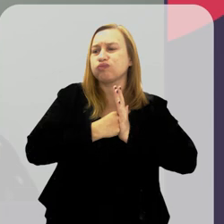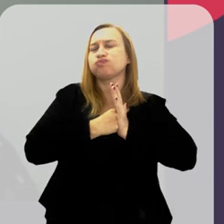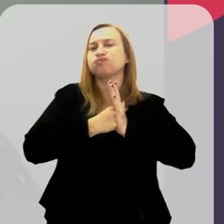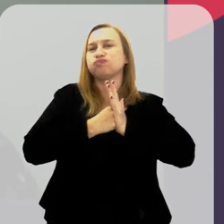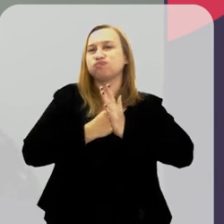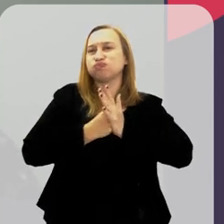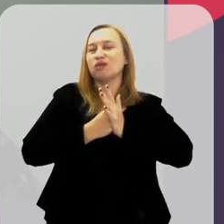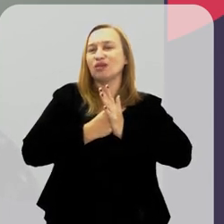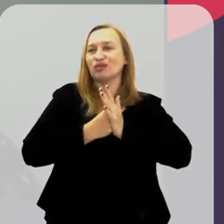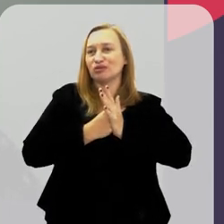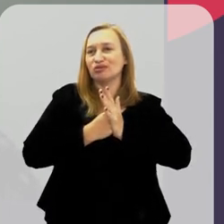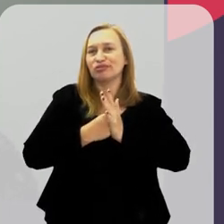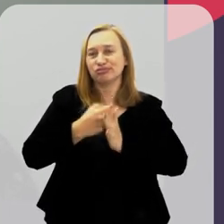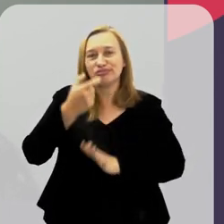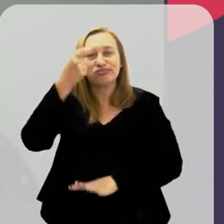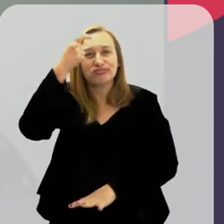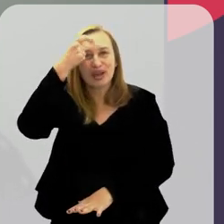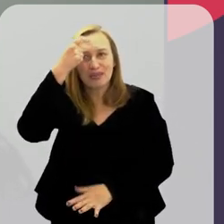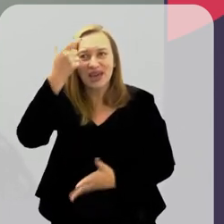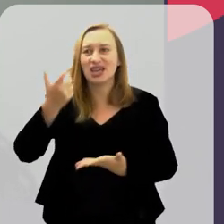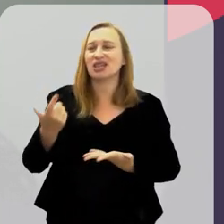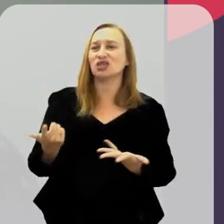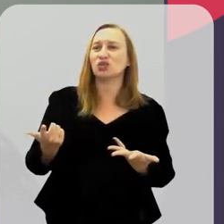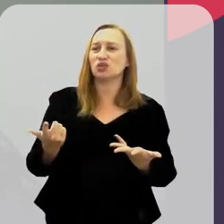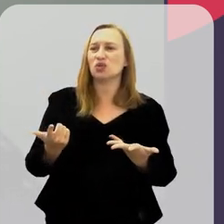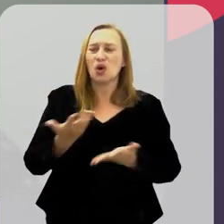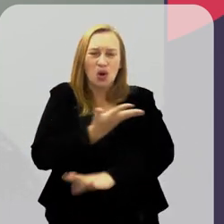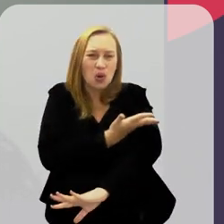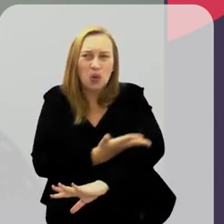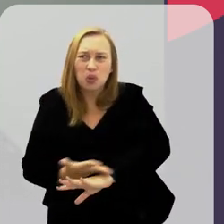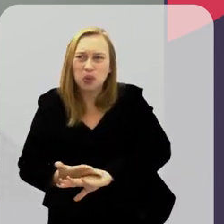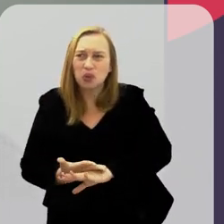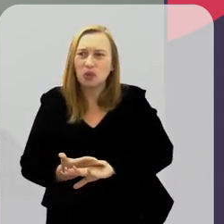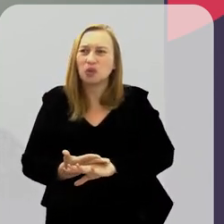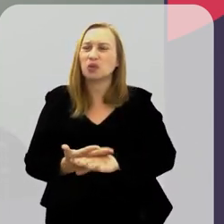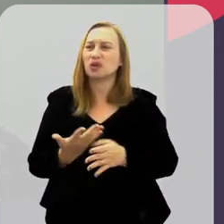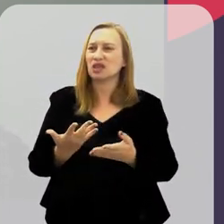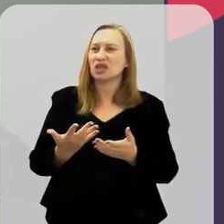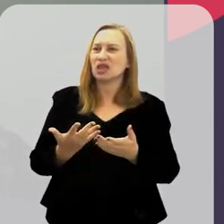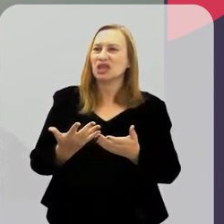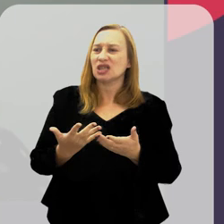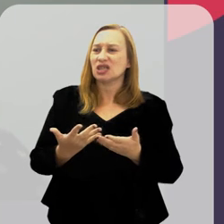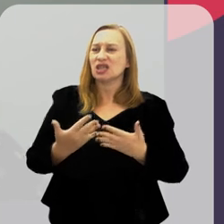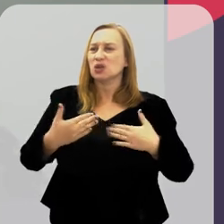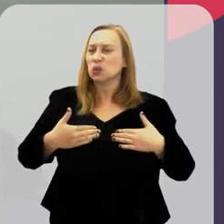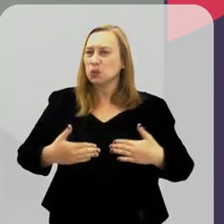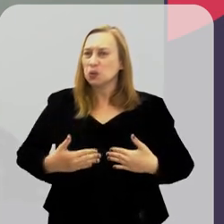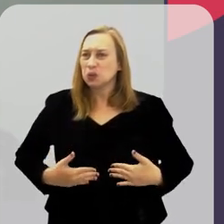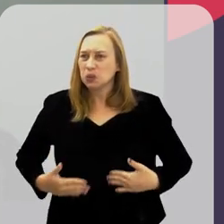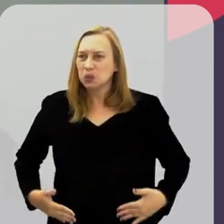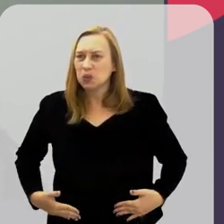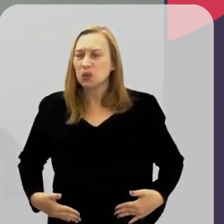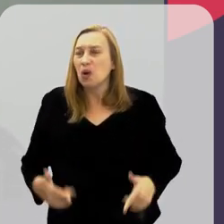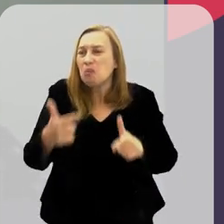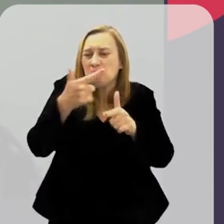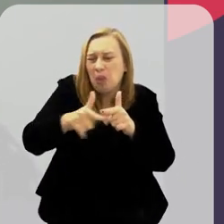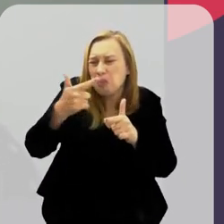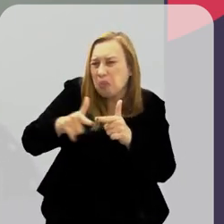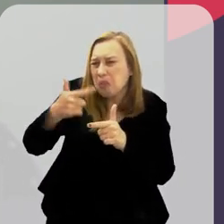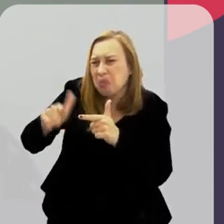bloqueios, né, comportamentais, fisiológicos, vários, e vai criando um histórico no aluno, né,